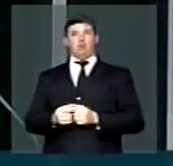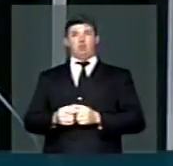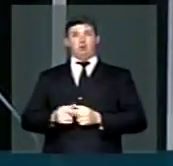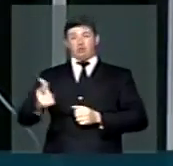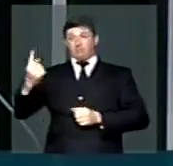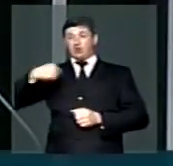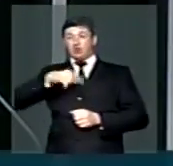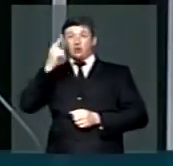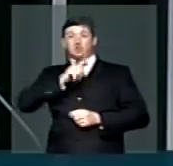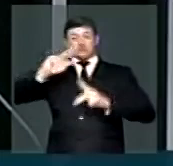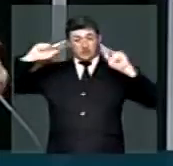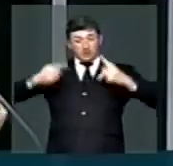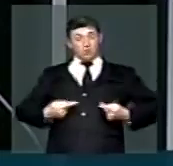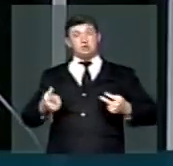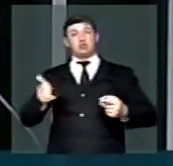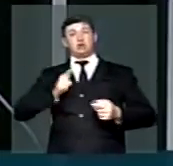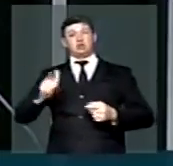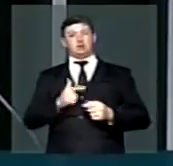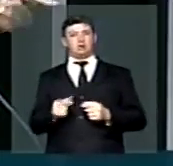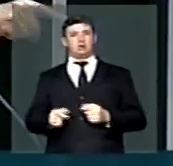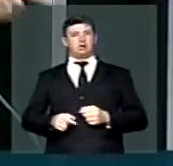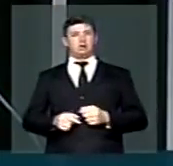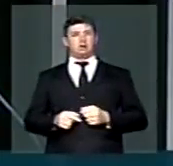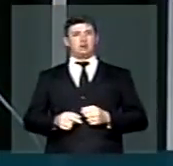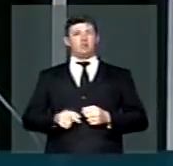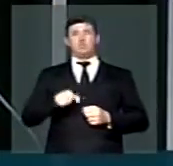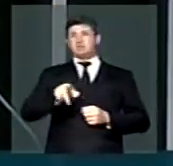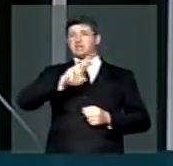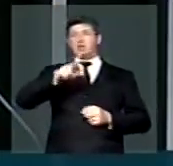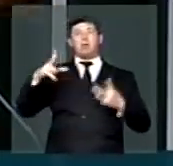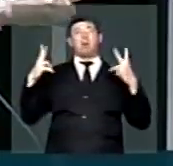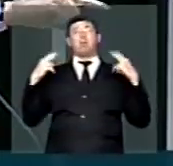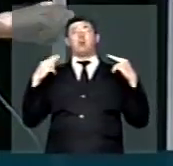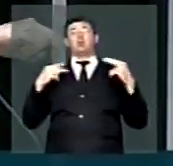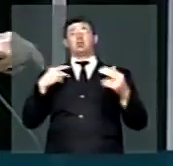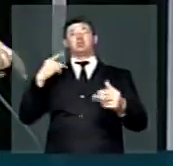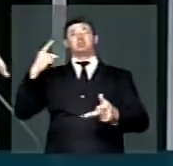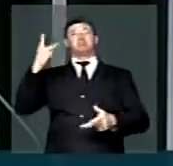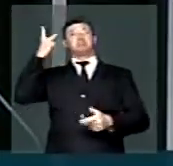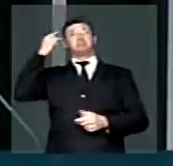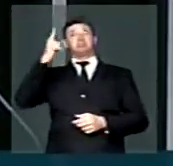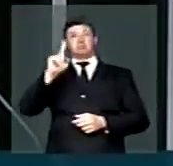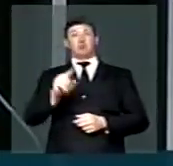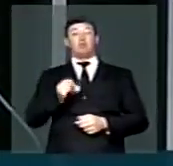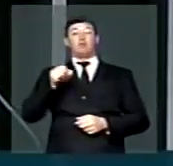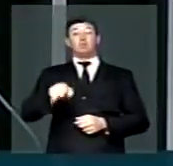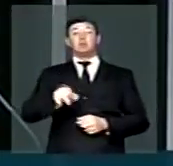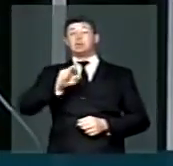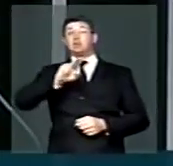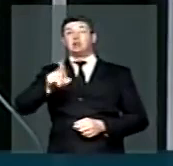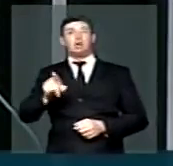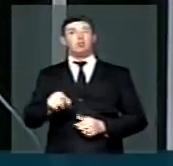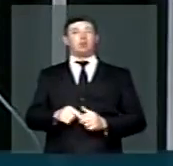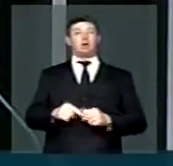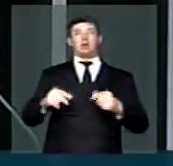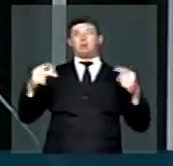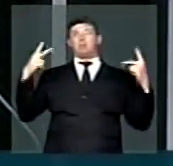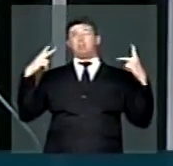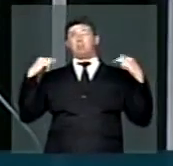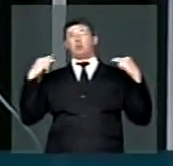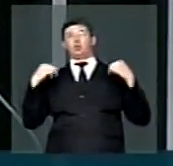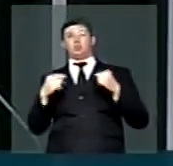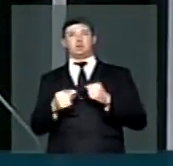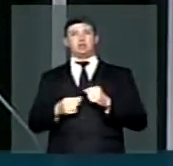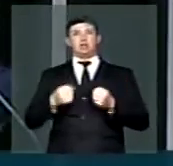sermos reconhecidos. Você não é mais um motorista comum. Você não é mais um motorista